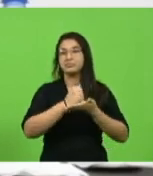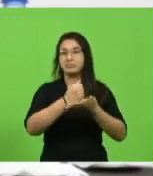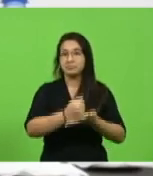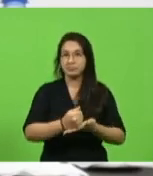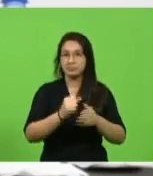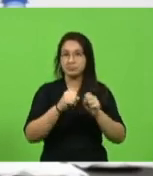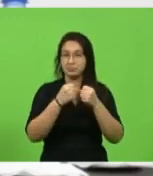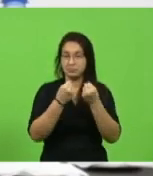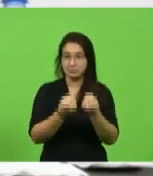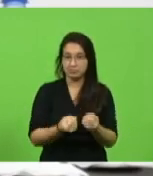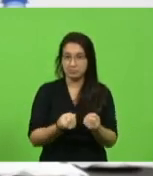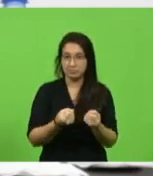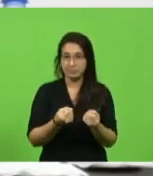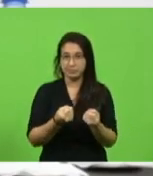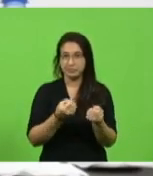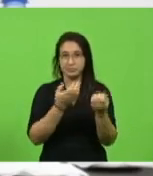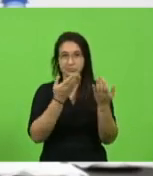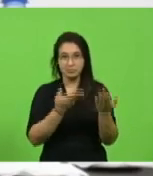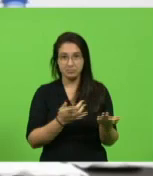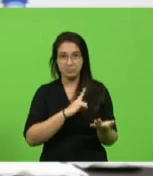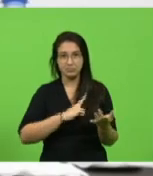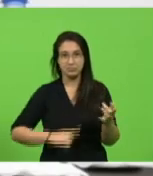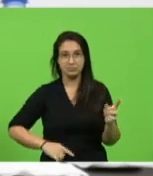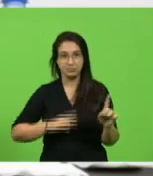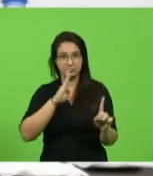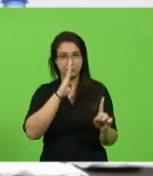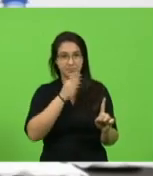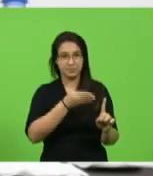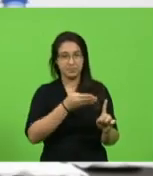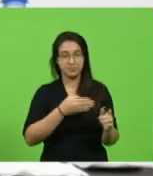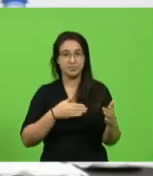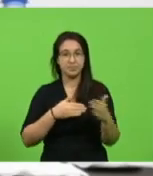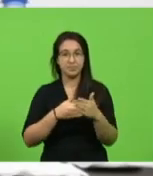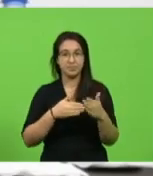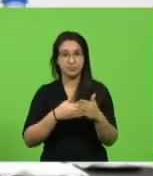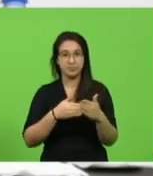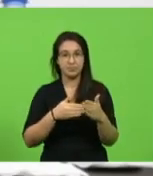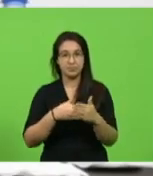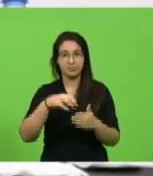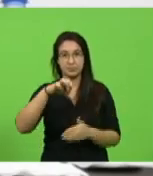denunciado. Tem a palavra o doutor Marcos, pelo prazo regimental de até 90 minutos.